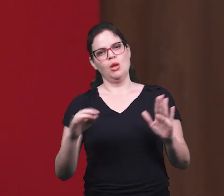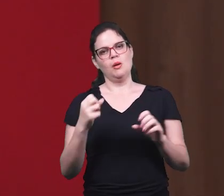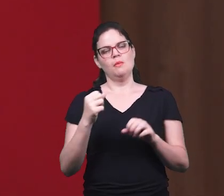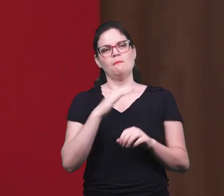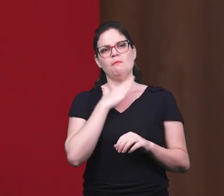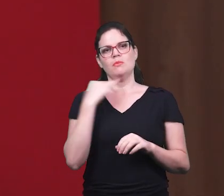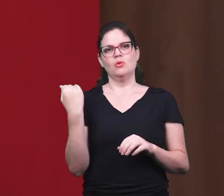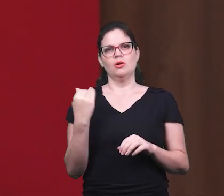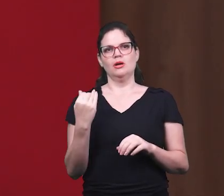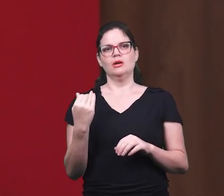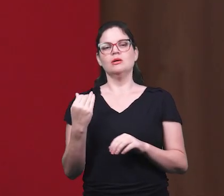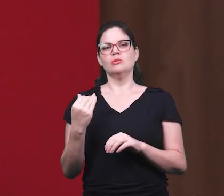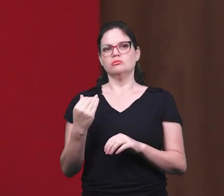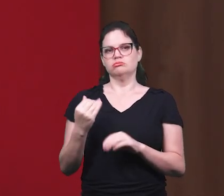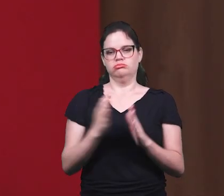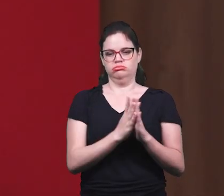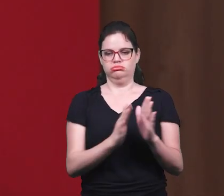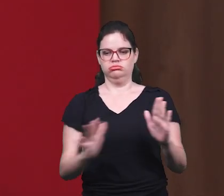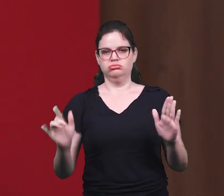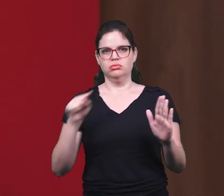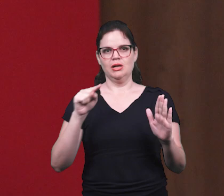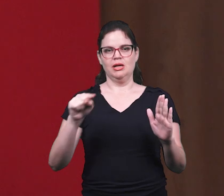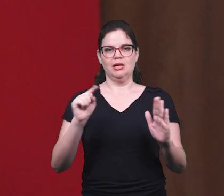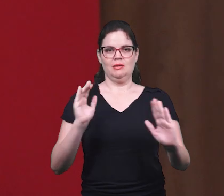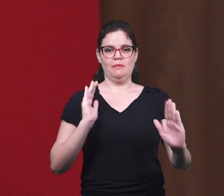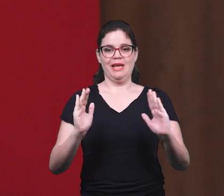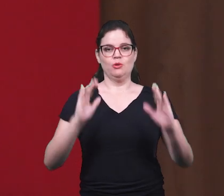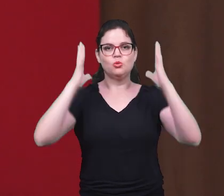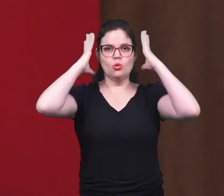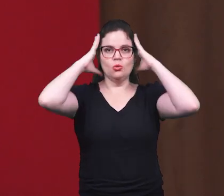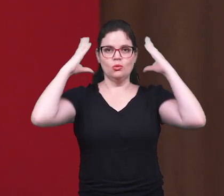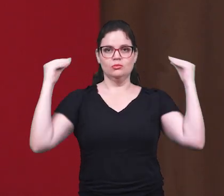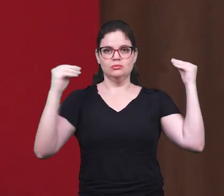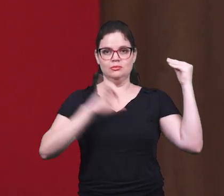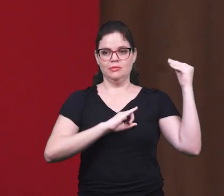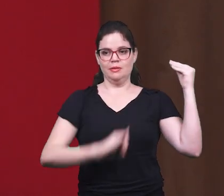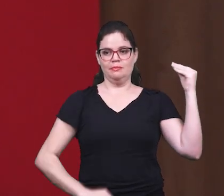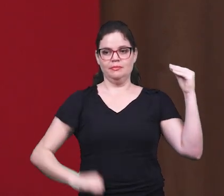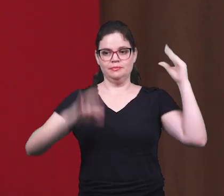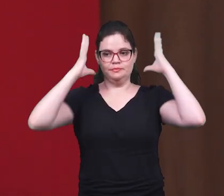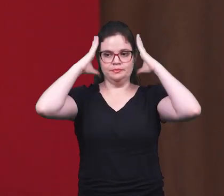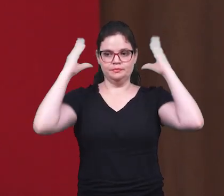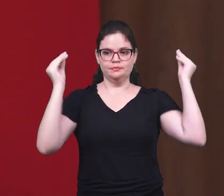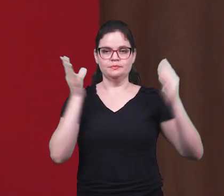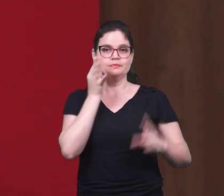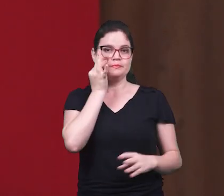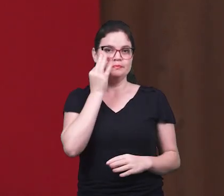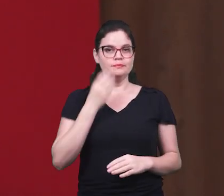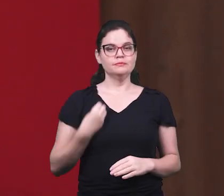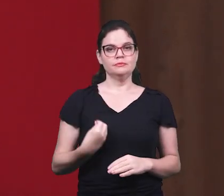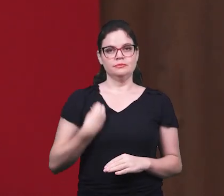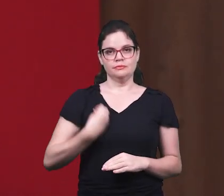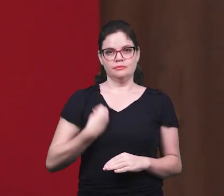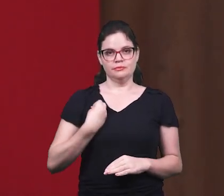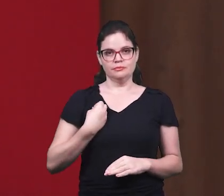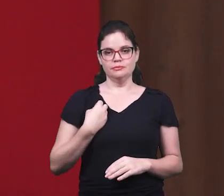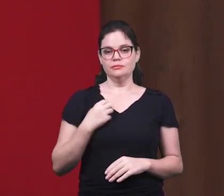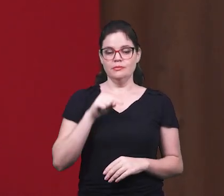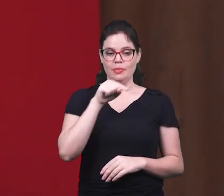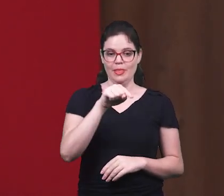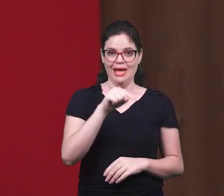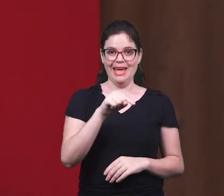ele é contemporâneo do rei Constantino, do imperador Constantino. Então, como